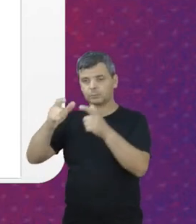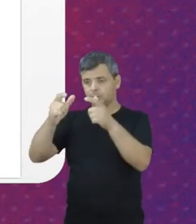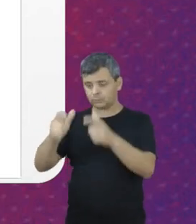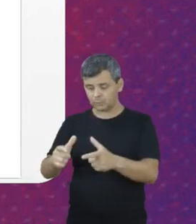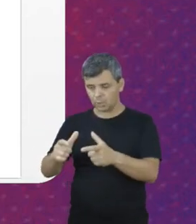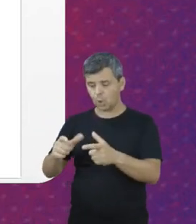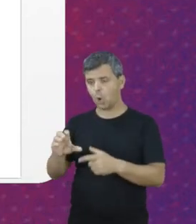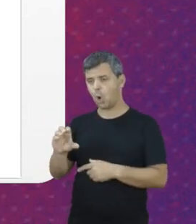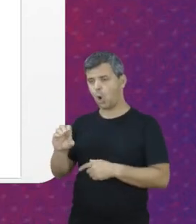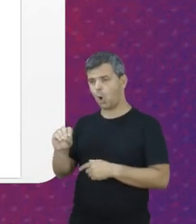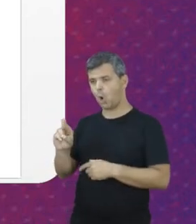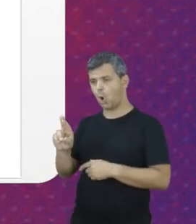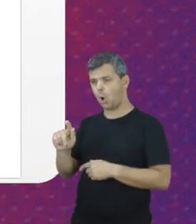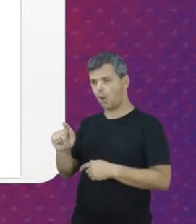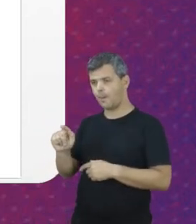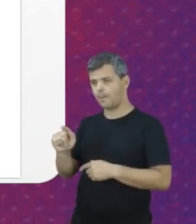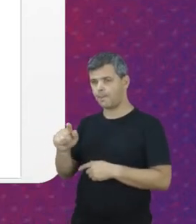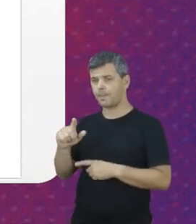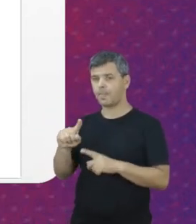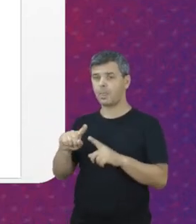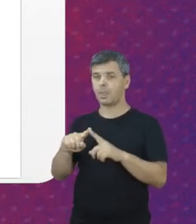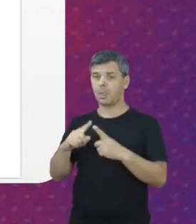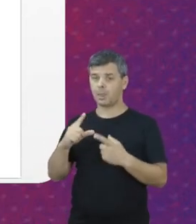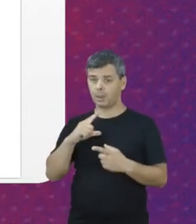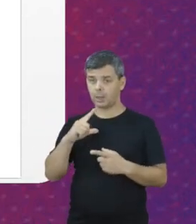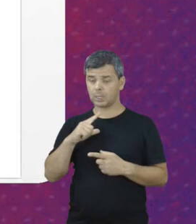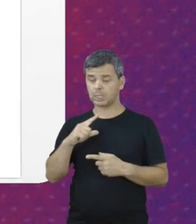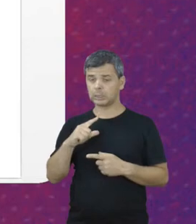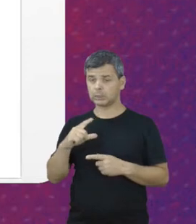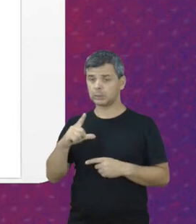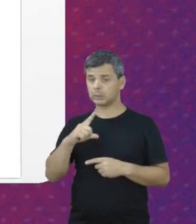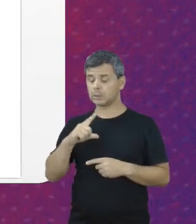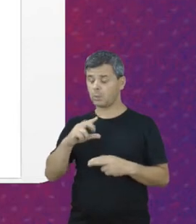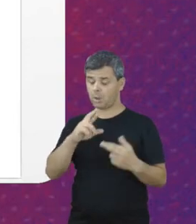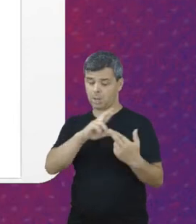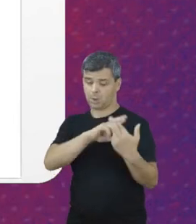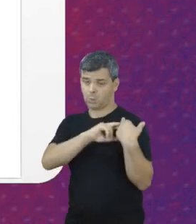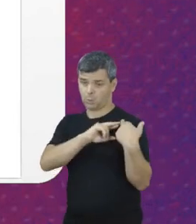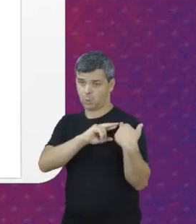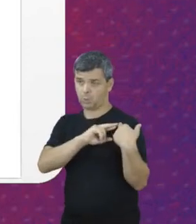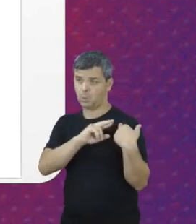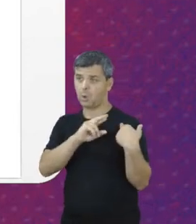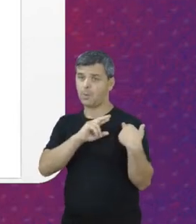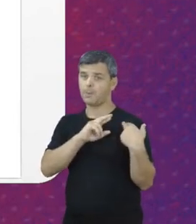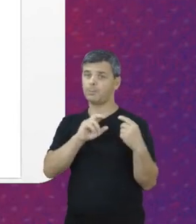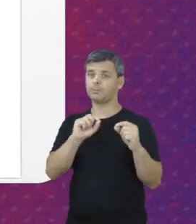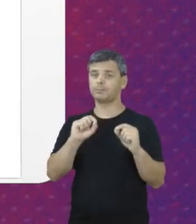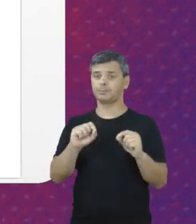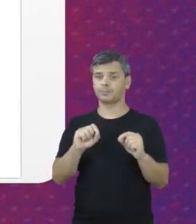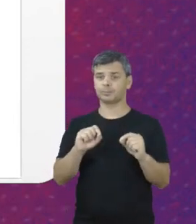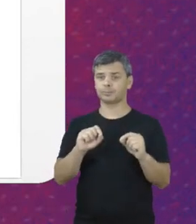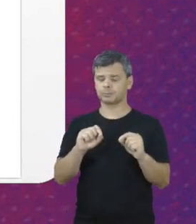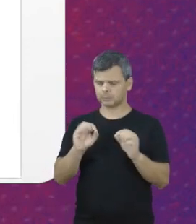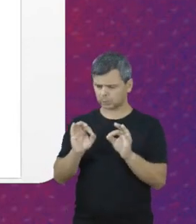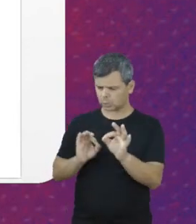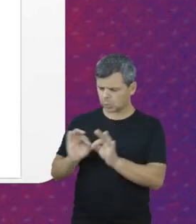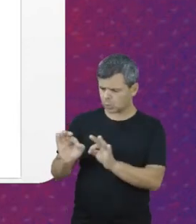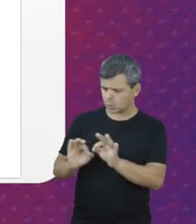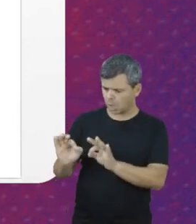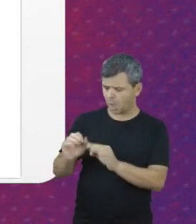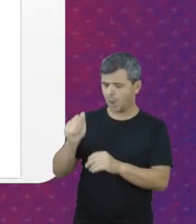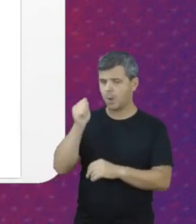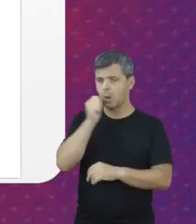ONGs, e as ONGs, elas, grande parte delas são responsáveis, né, por isso serve para organizar